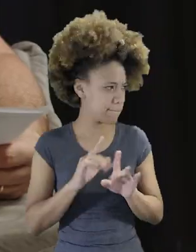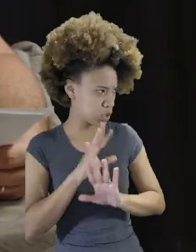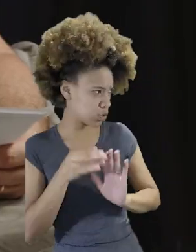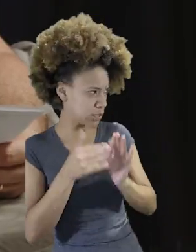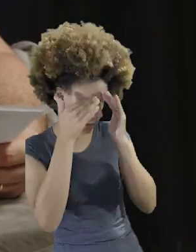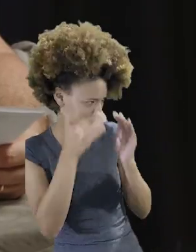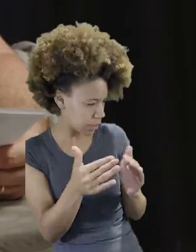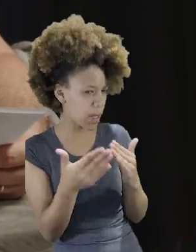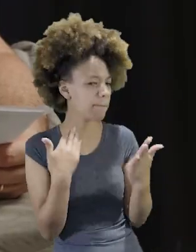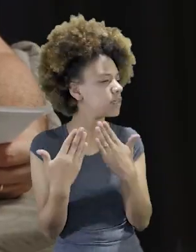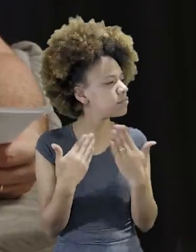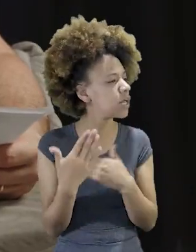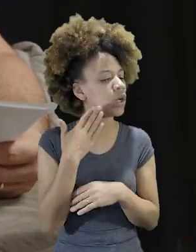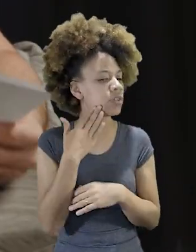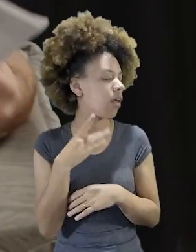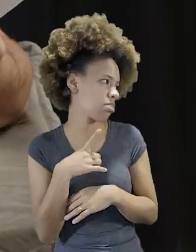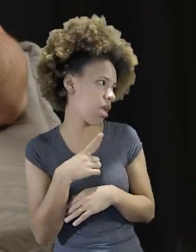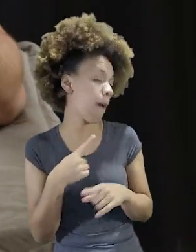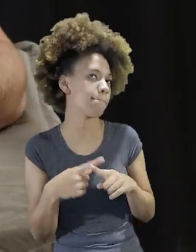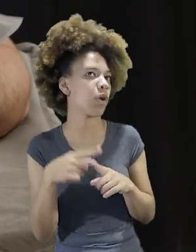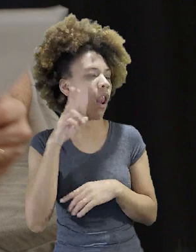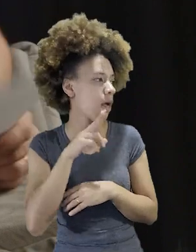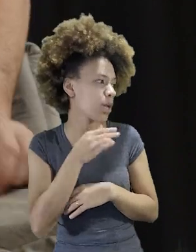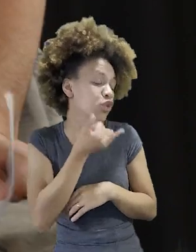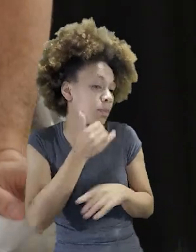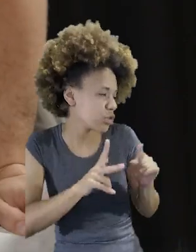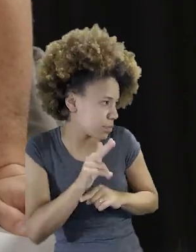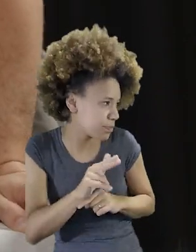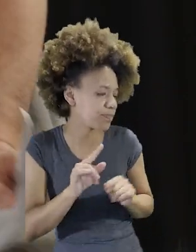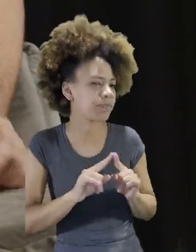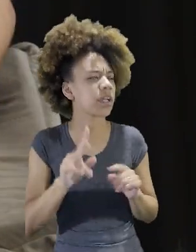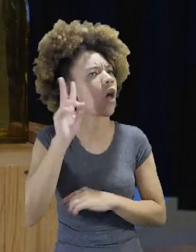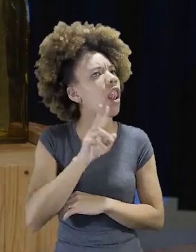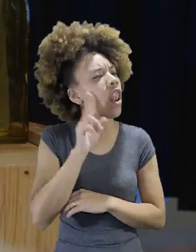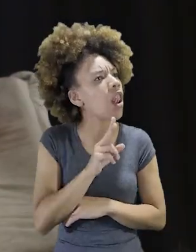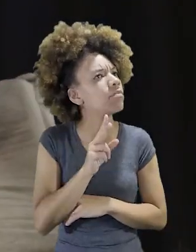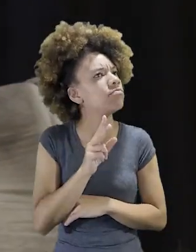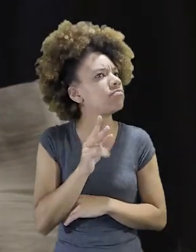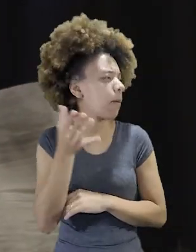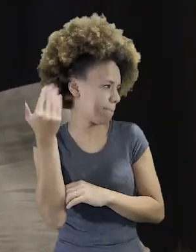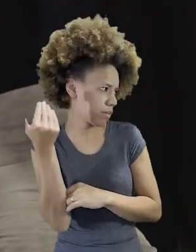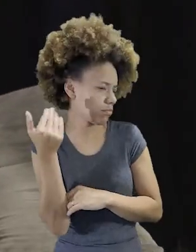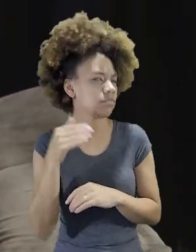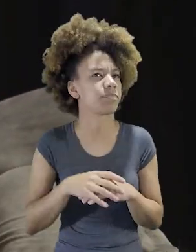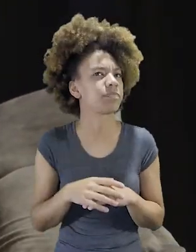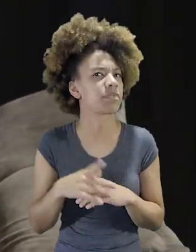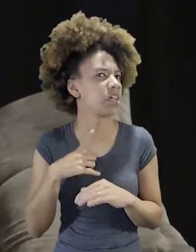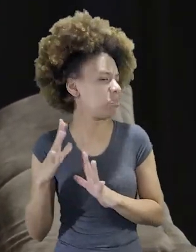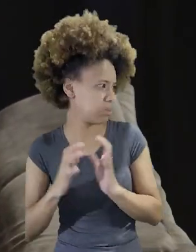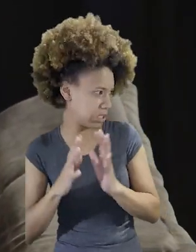essa família você que deve ter obviamente porque assim desculpa é que eu me lembro que eu vi uma vez assim